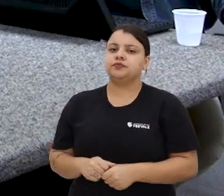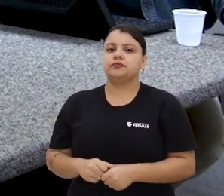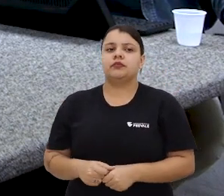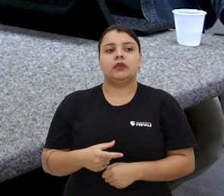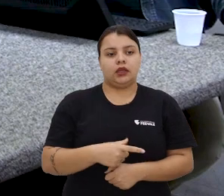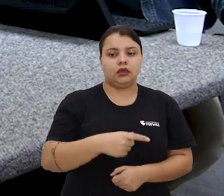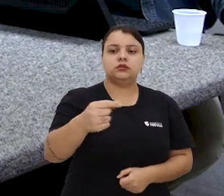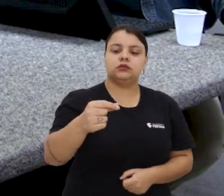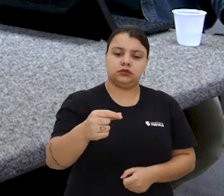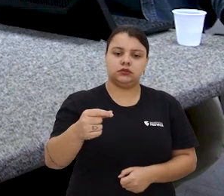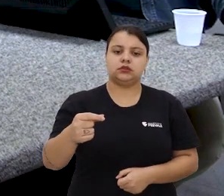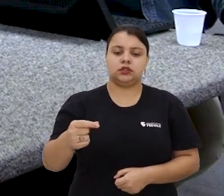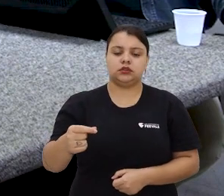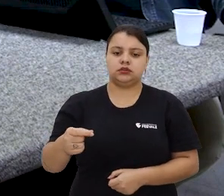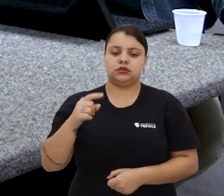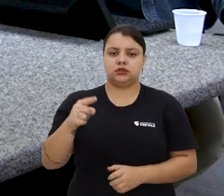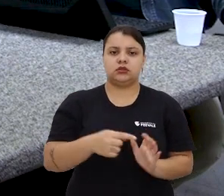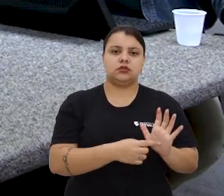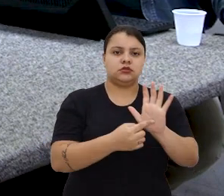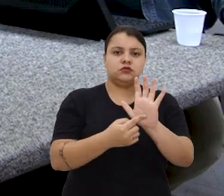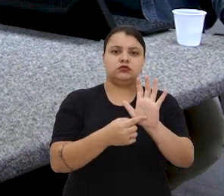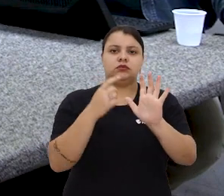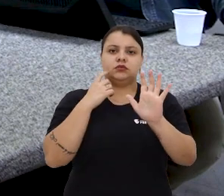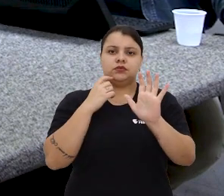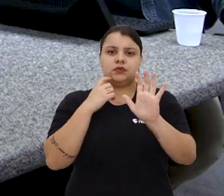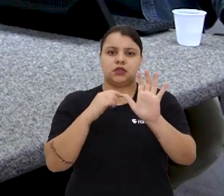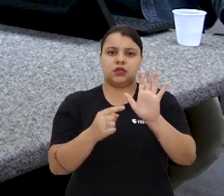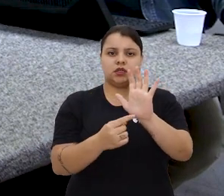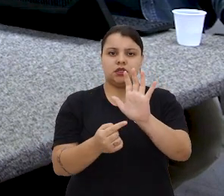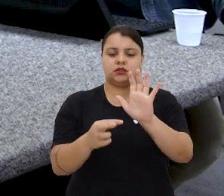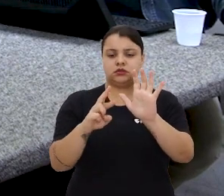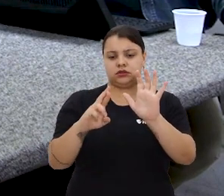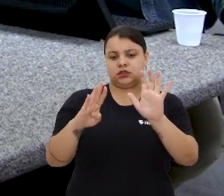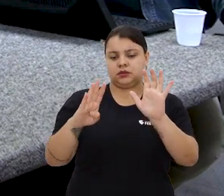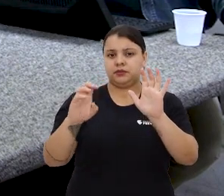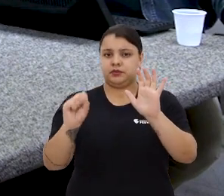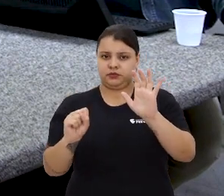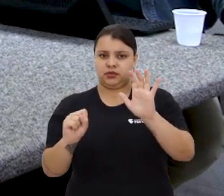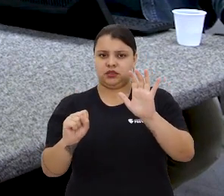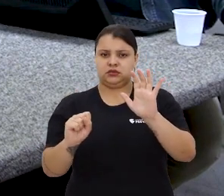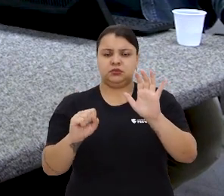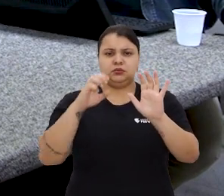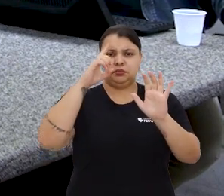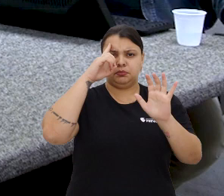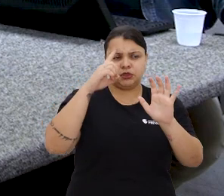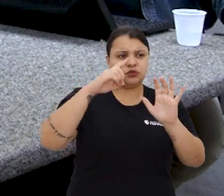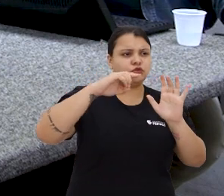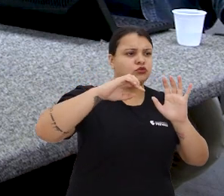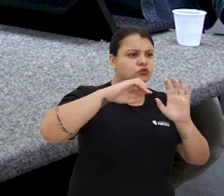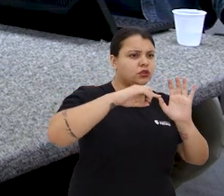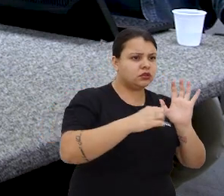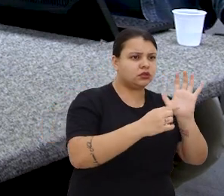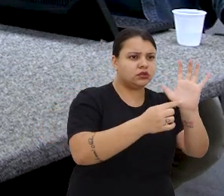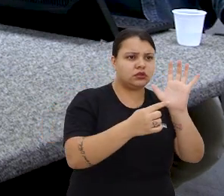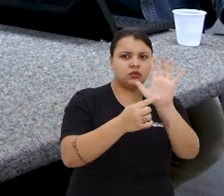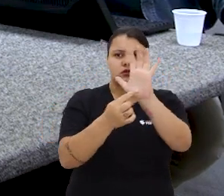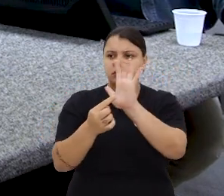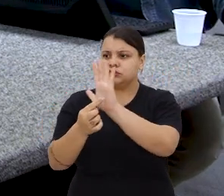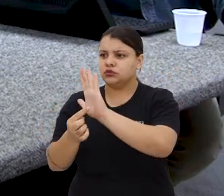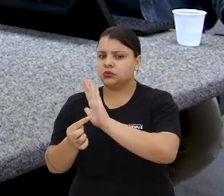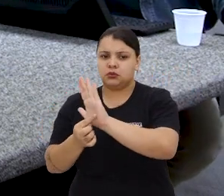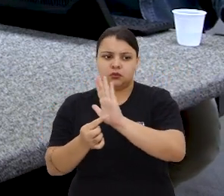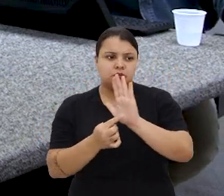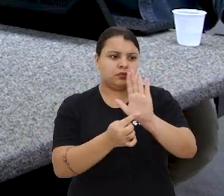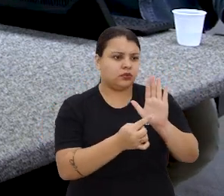do sala de redação, vou no RBS Notícias, eu passo o dia inteiro sendo apresentado em todos